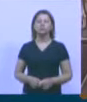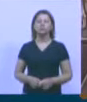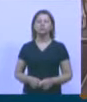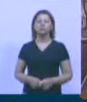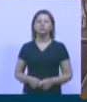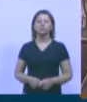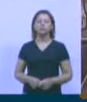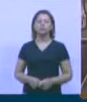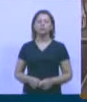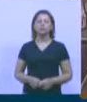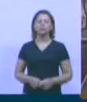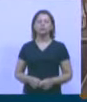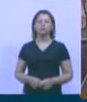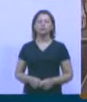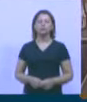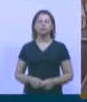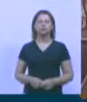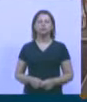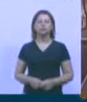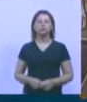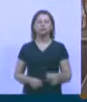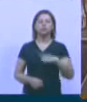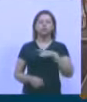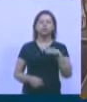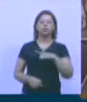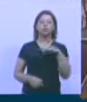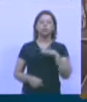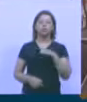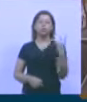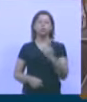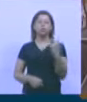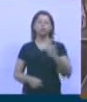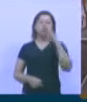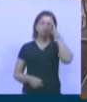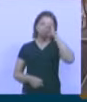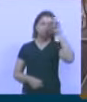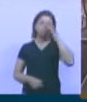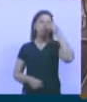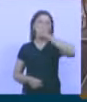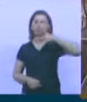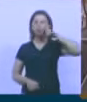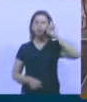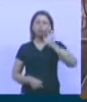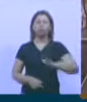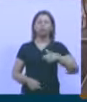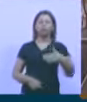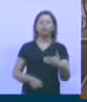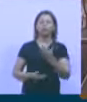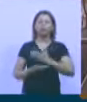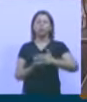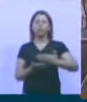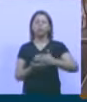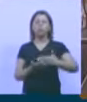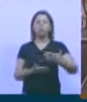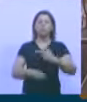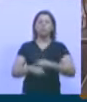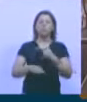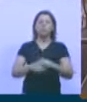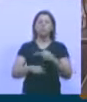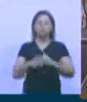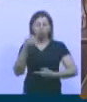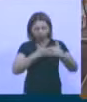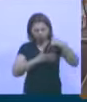took place within a few minutes. Tivemos dois casos muito bonitos ontem, que quando, a partir do momento em que a raiz